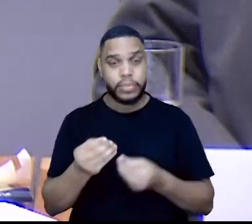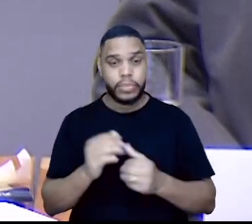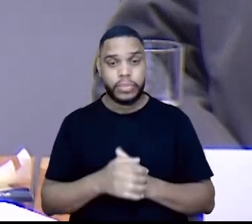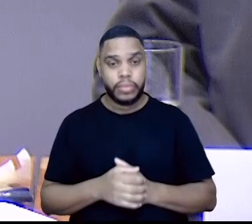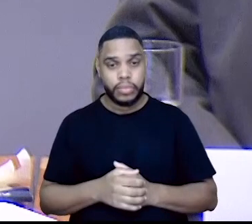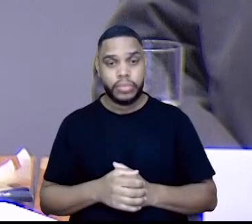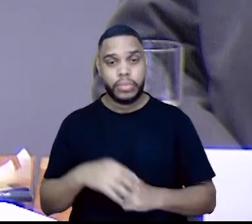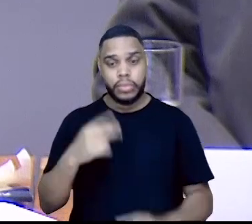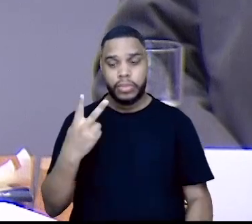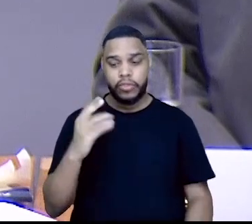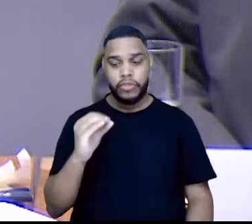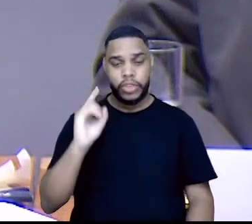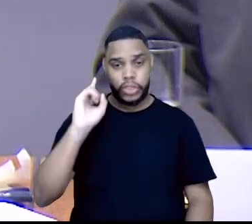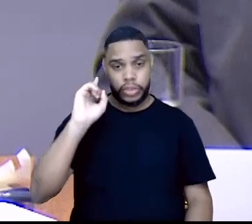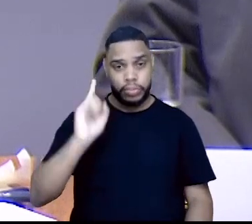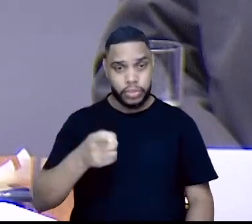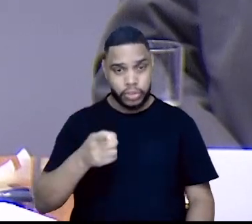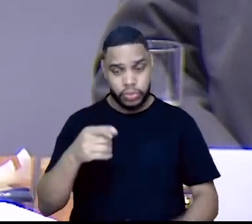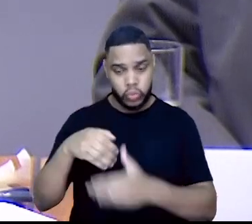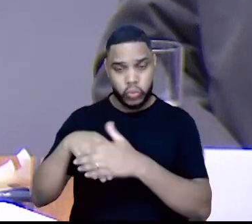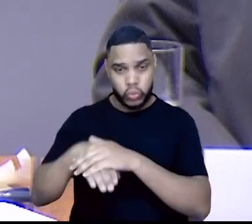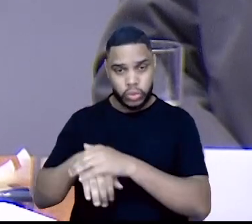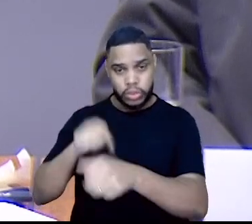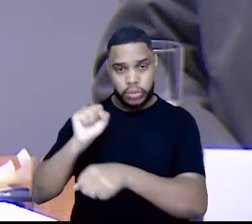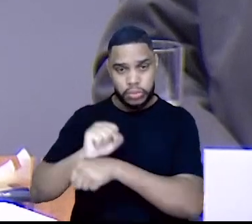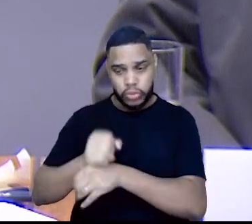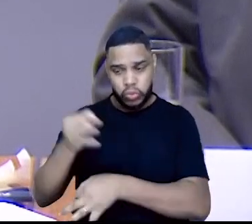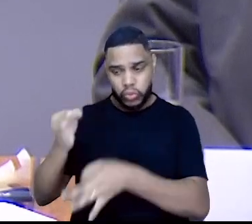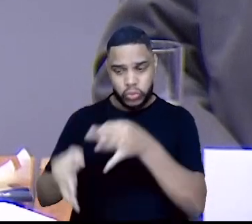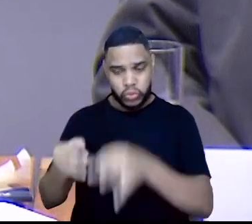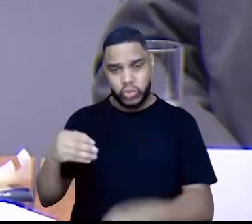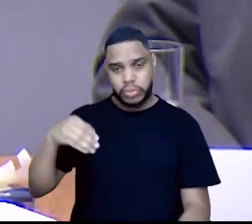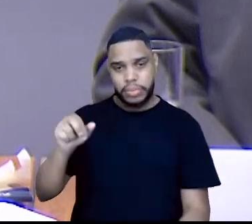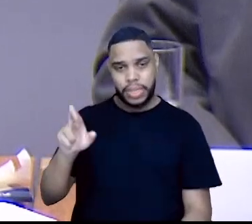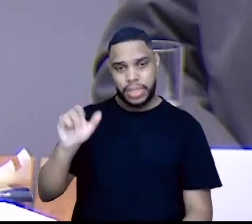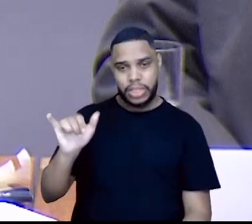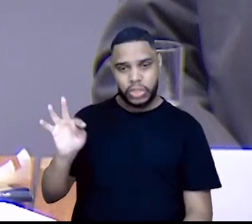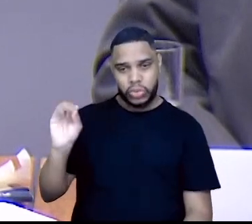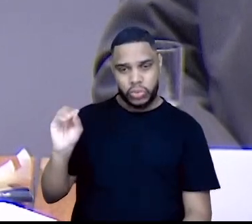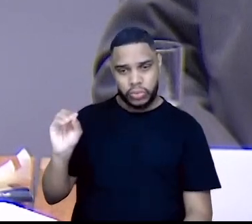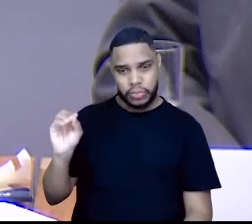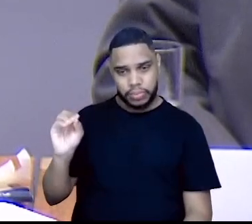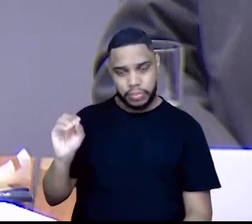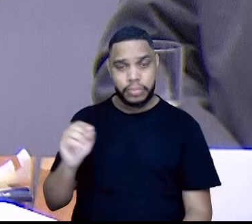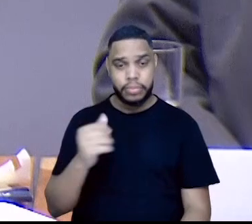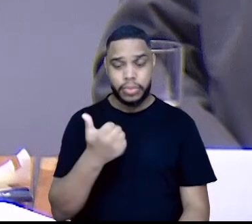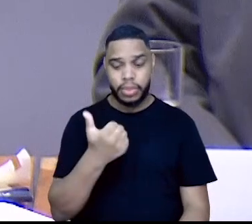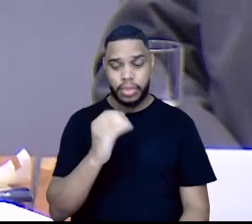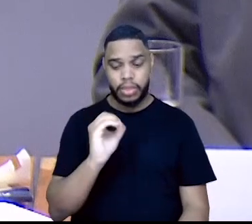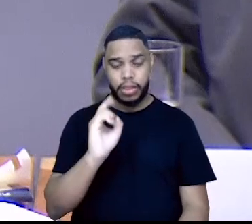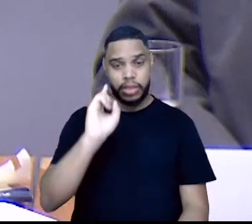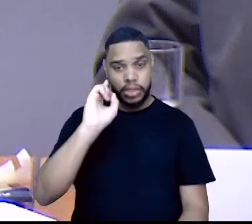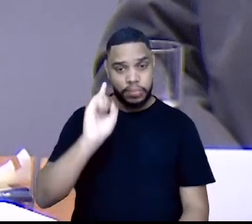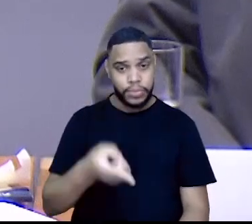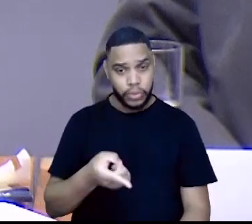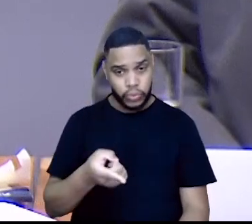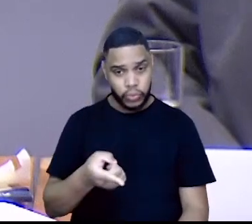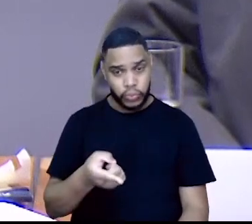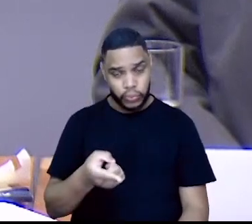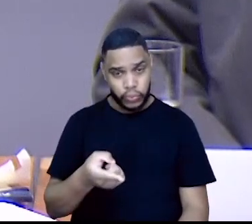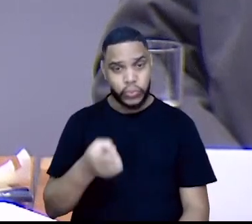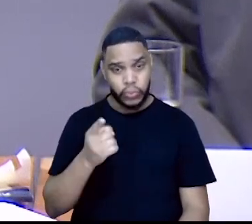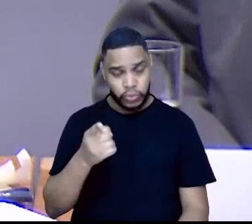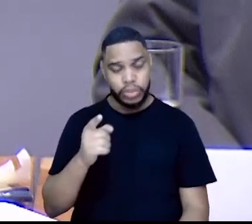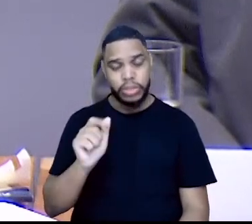de 20 mil para guardar o julgamento de mérito, cerca de 10 mil com